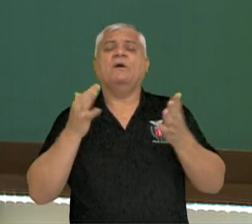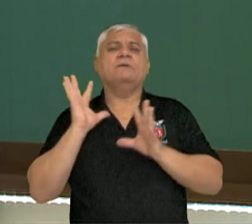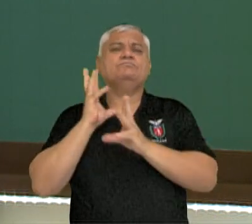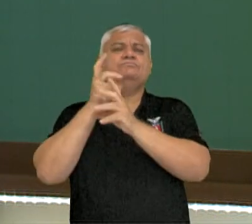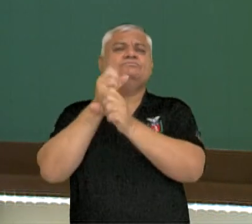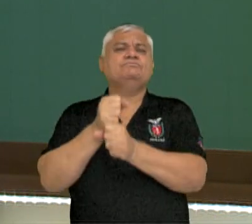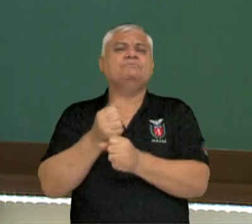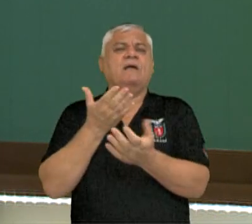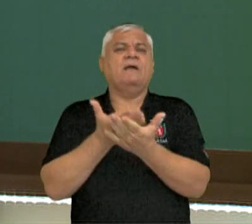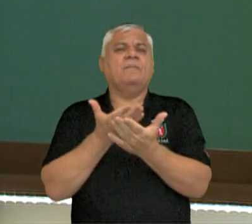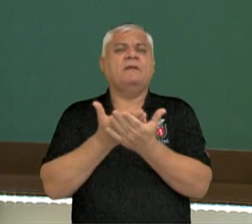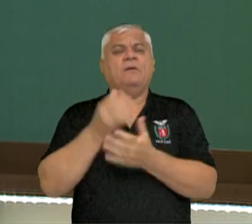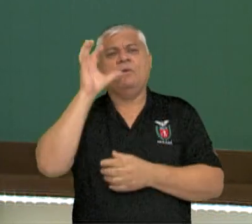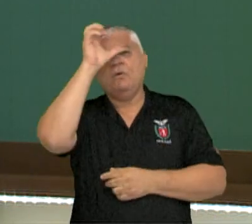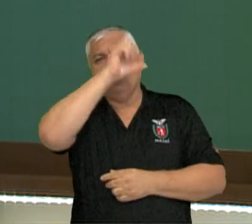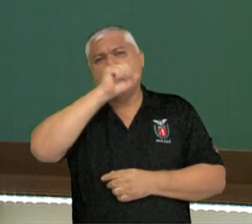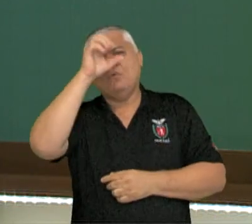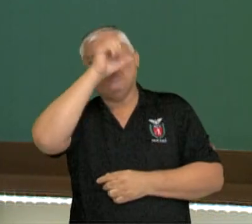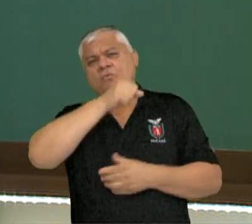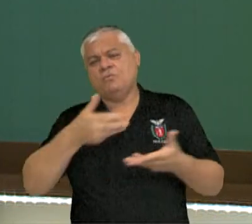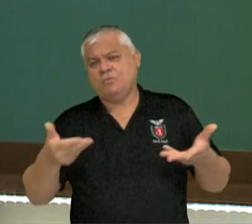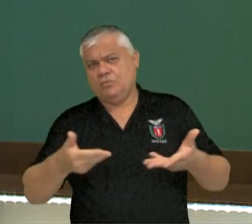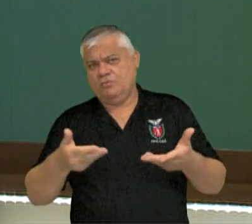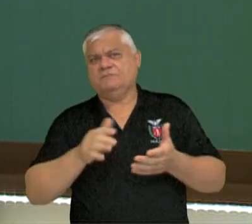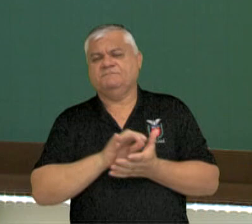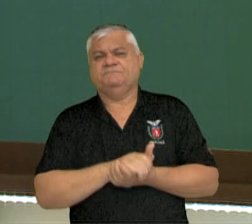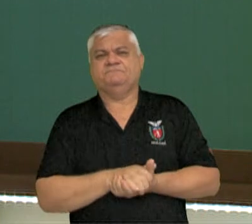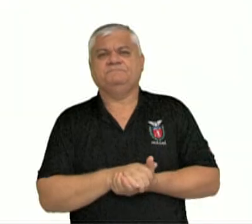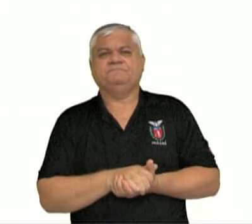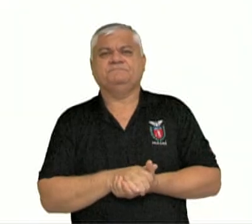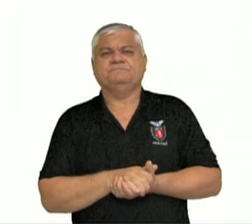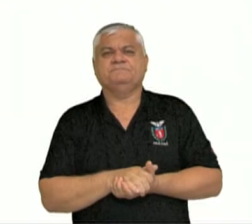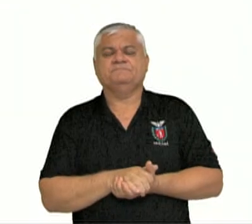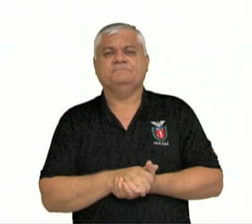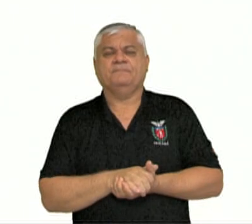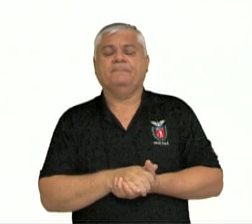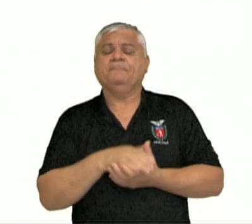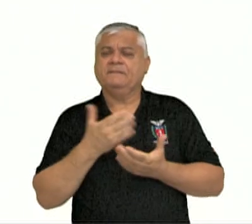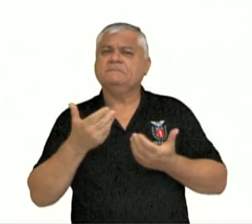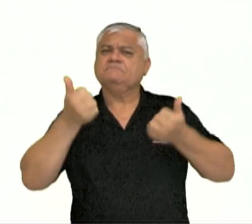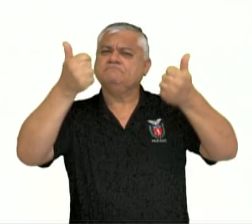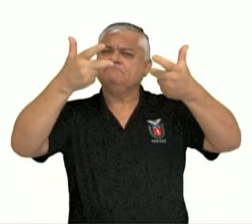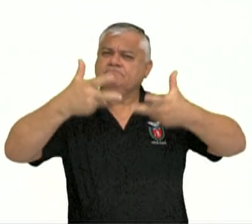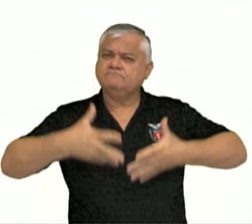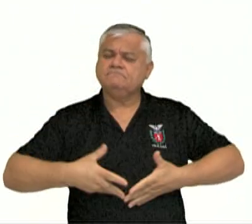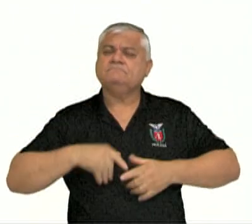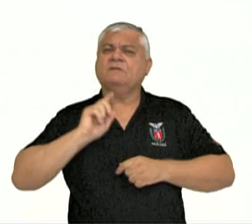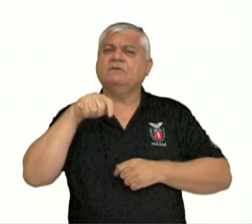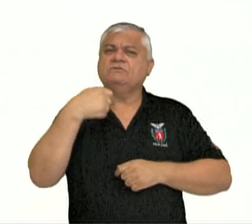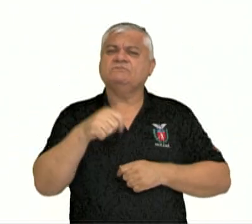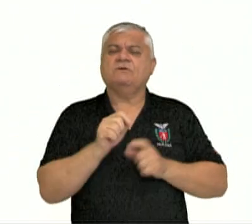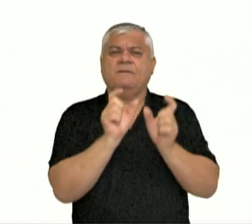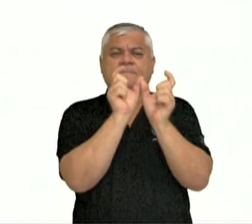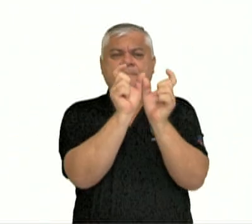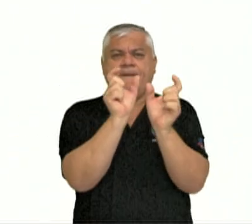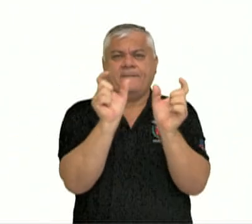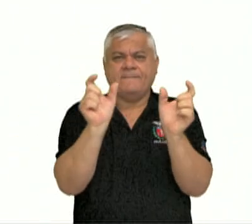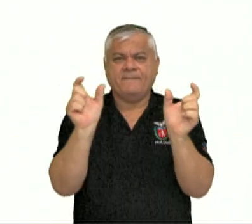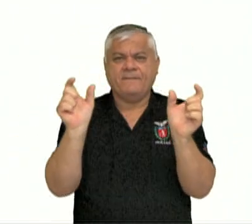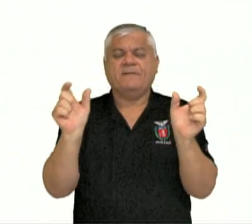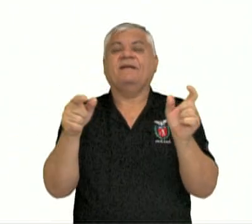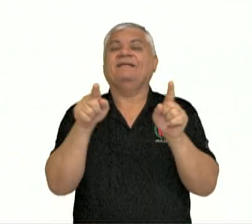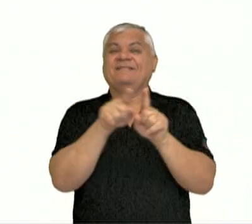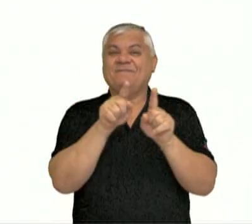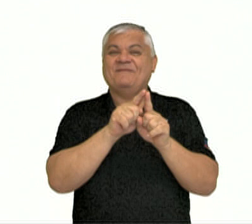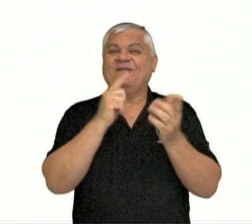recapitular então o que nós observamos durante a nossa aula. Falamos sobre o nosso fragmento de